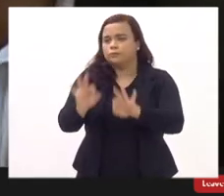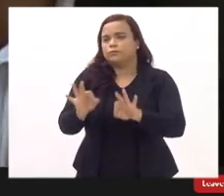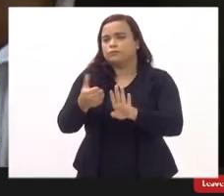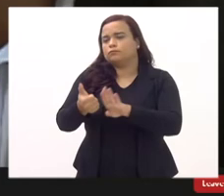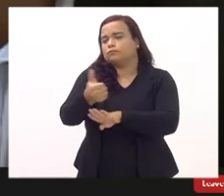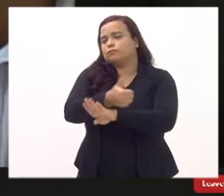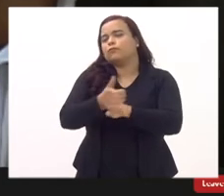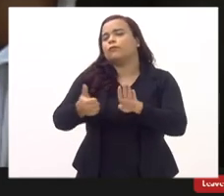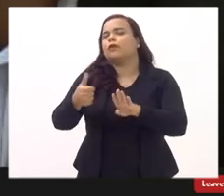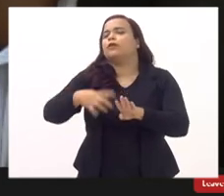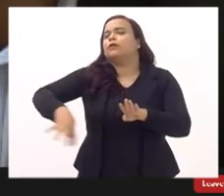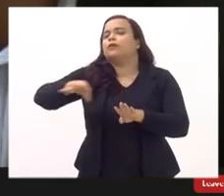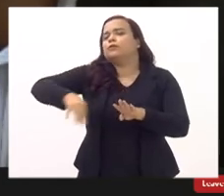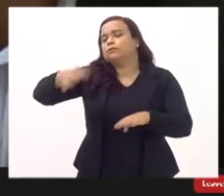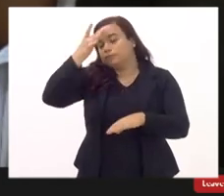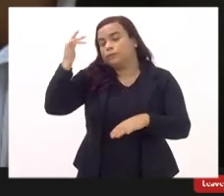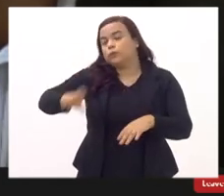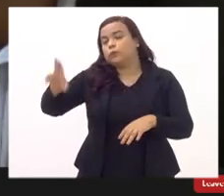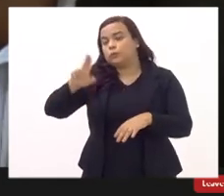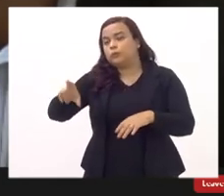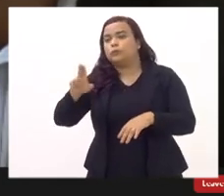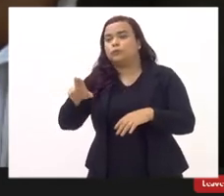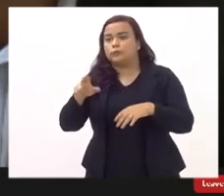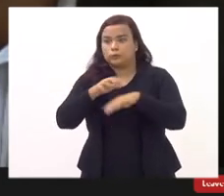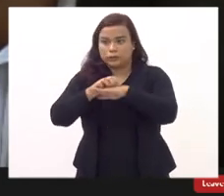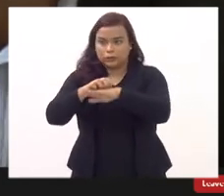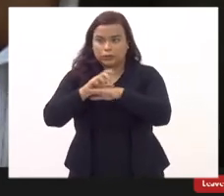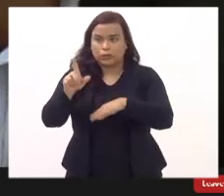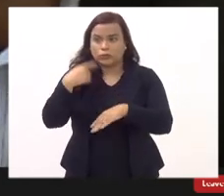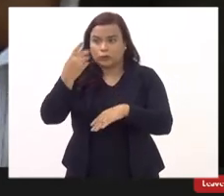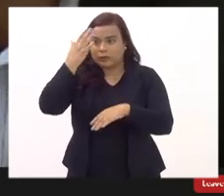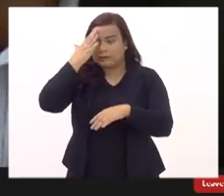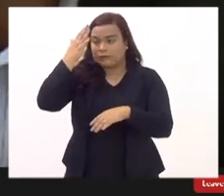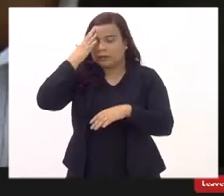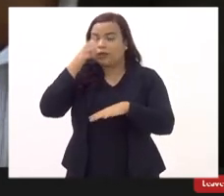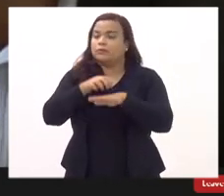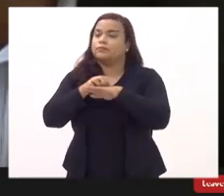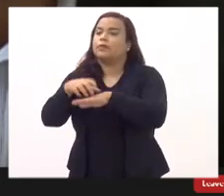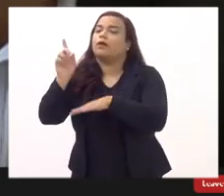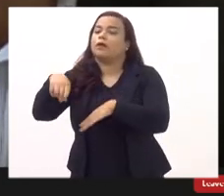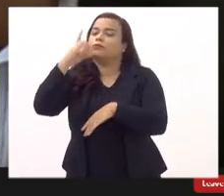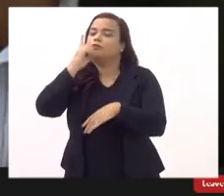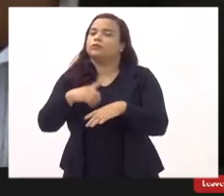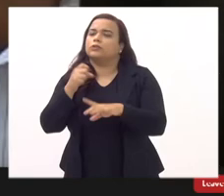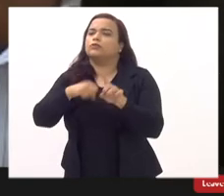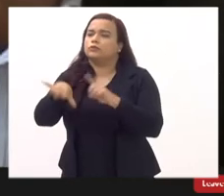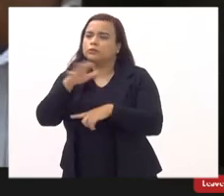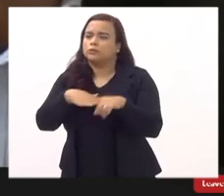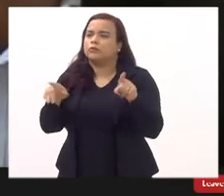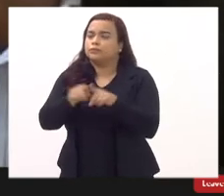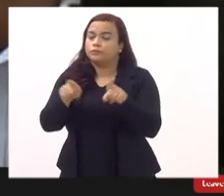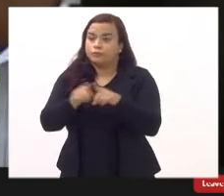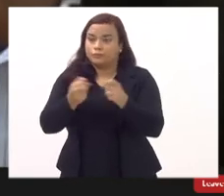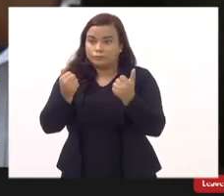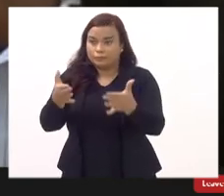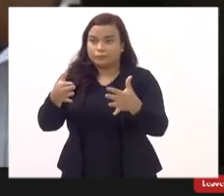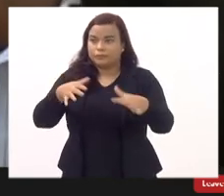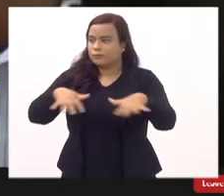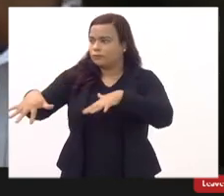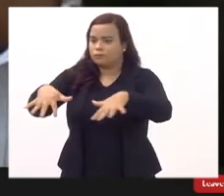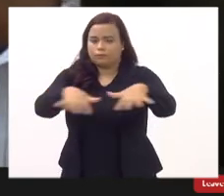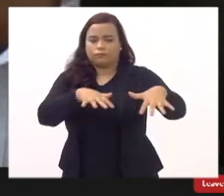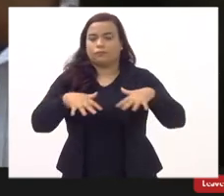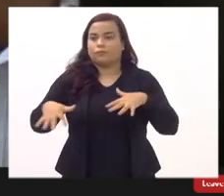usuário. A gente tem consciência que o transporte público é um direito social, a garantia de mobilidade humana dos nossos alunos